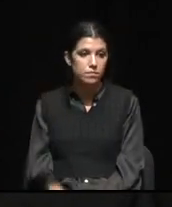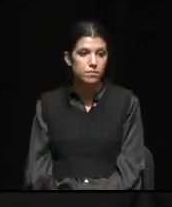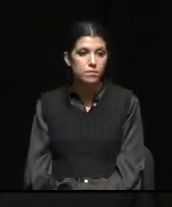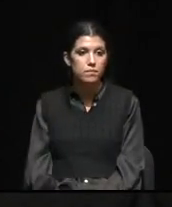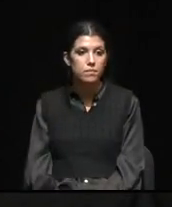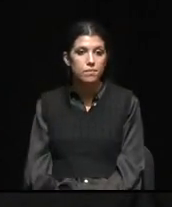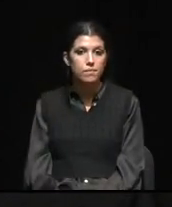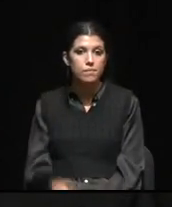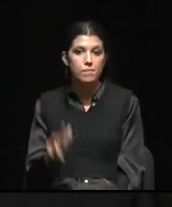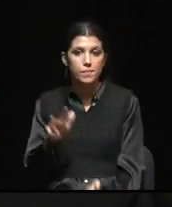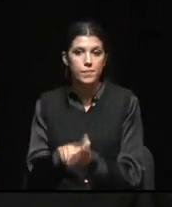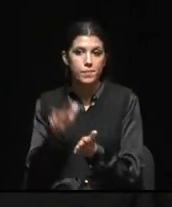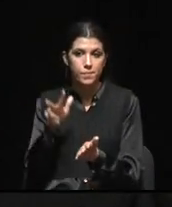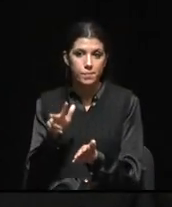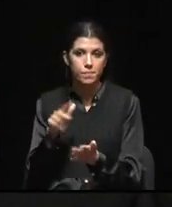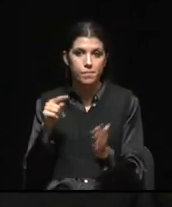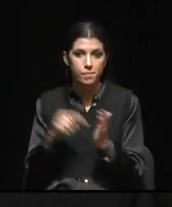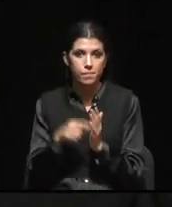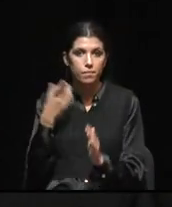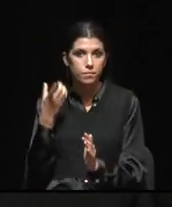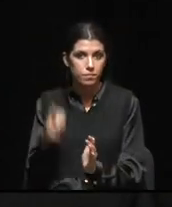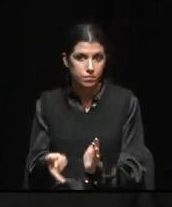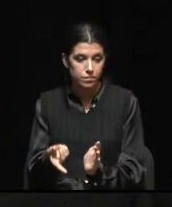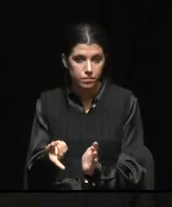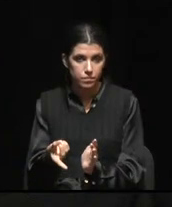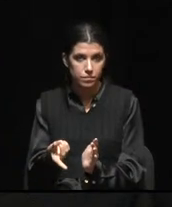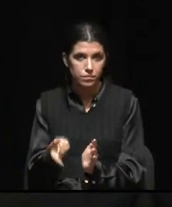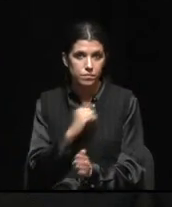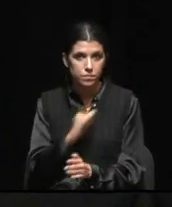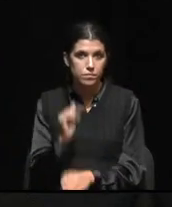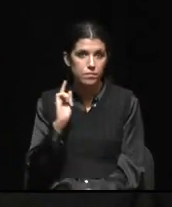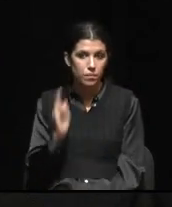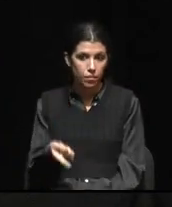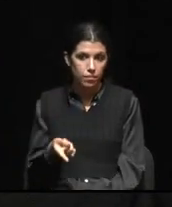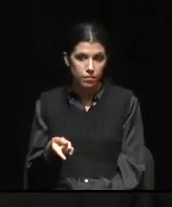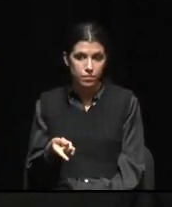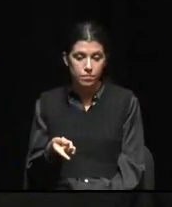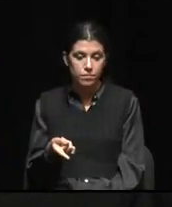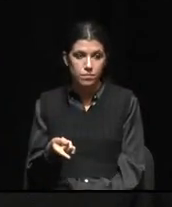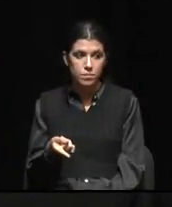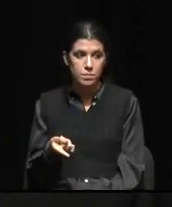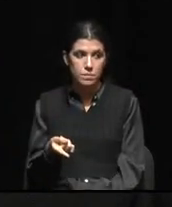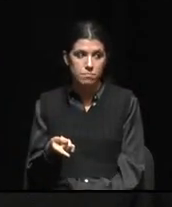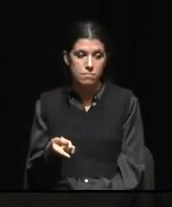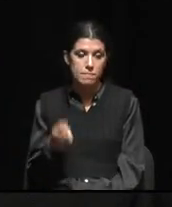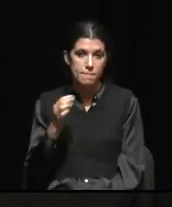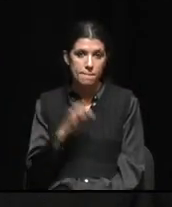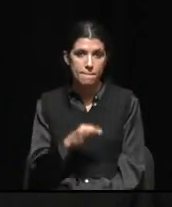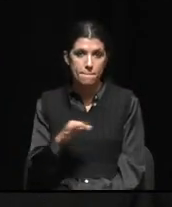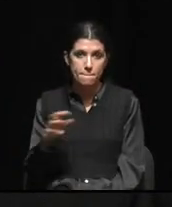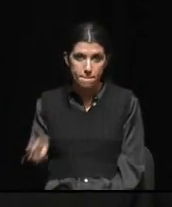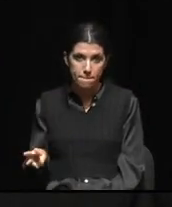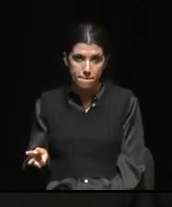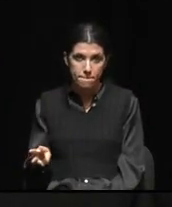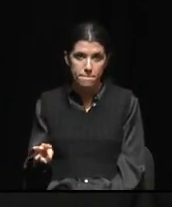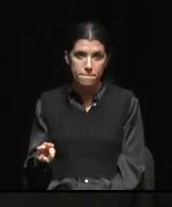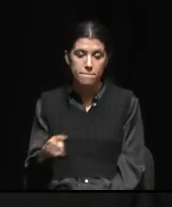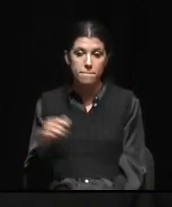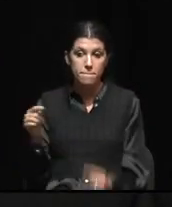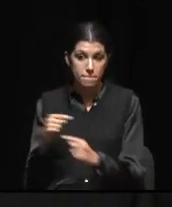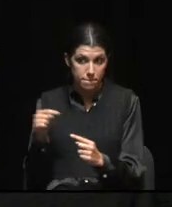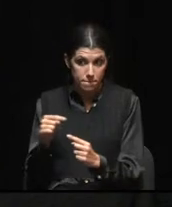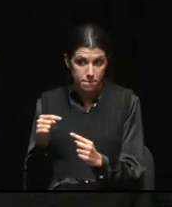Pan aprovado ponto N quem Vota contra PPM e